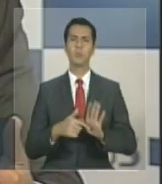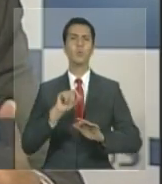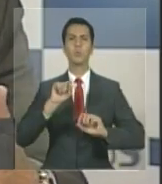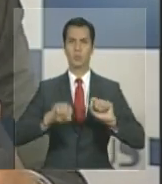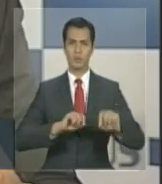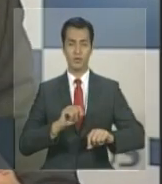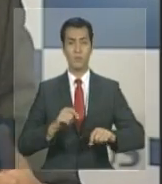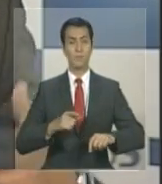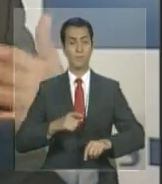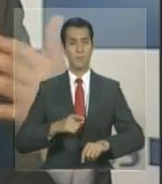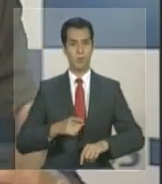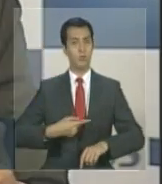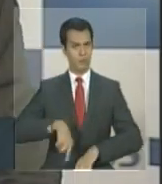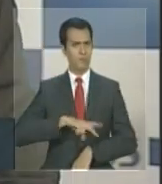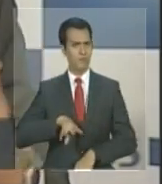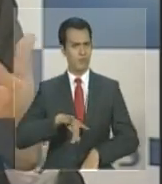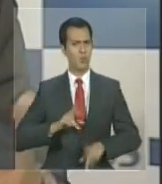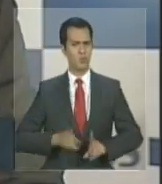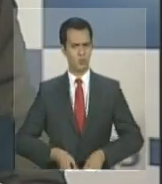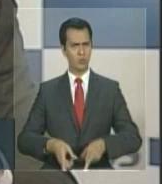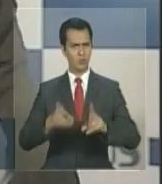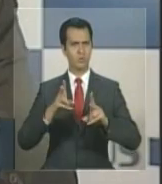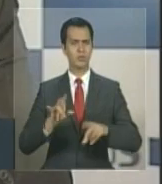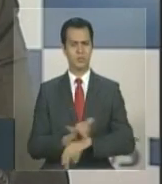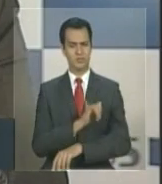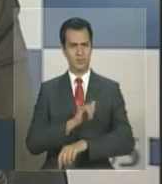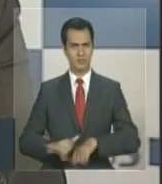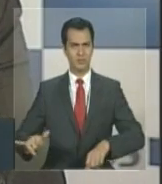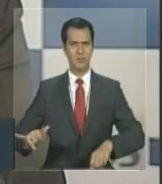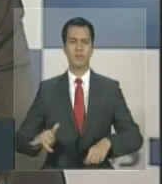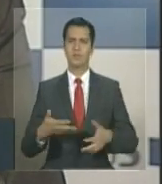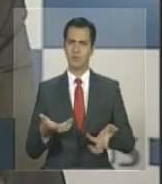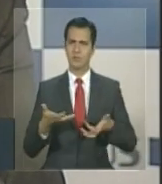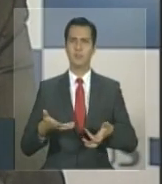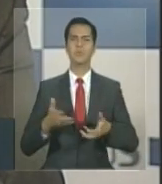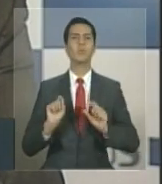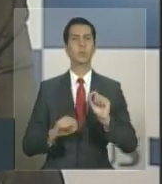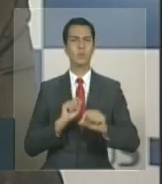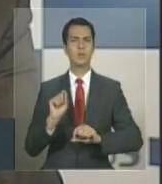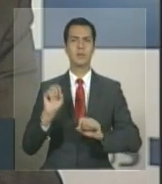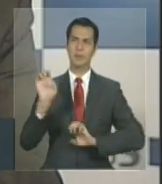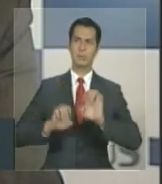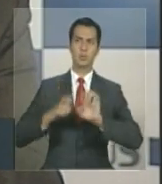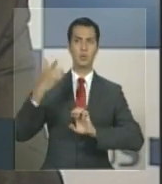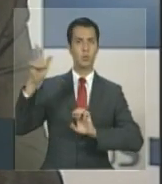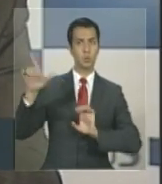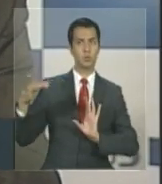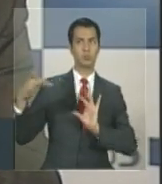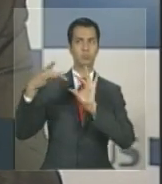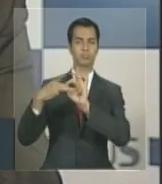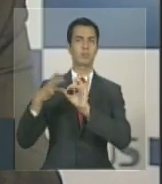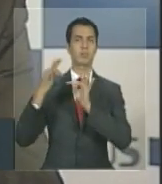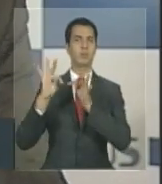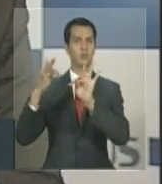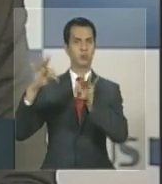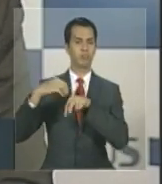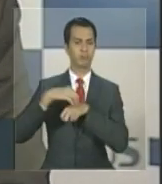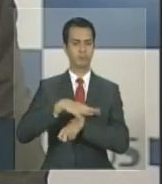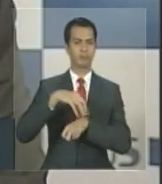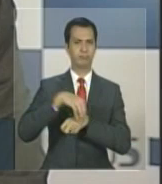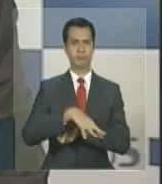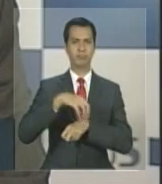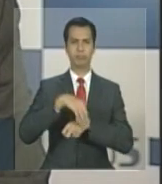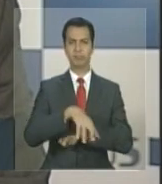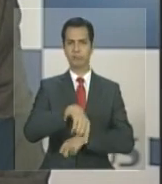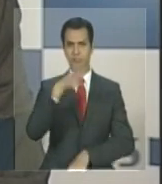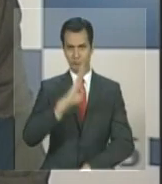vez mais, e nós vamos continuar com essa estratégia de transferência de tecnologia e buscar a incorporação de novas vacinas